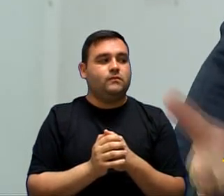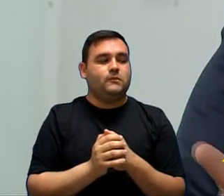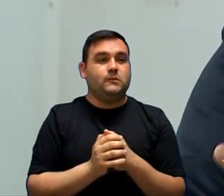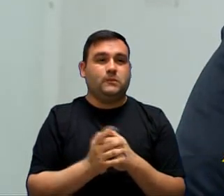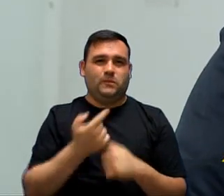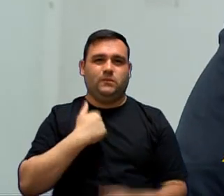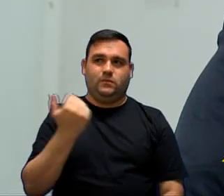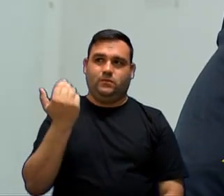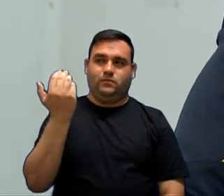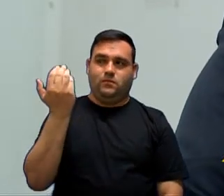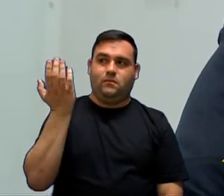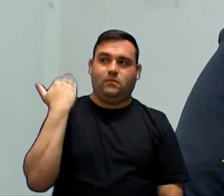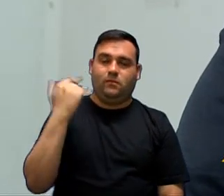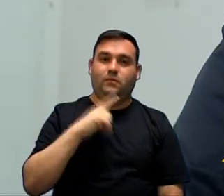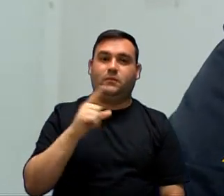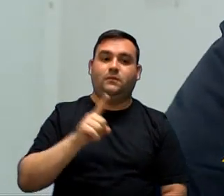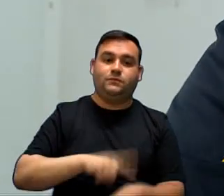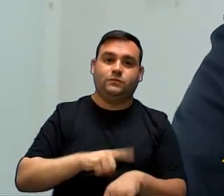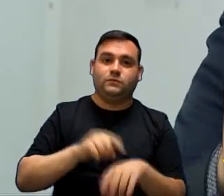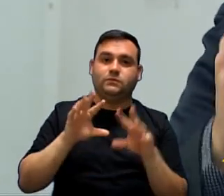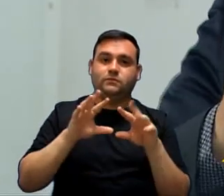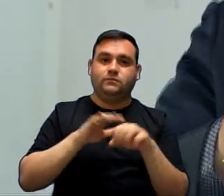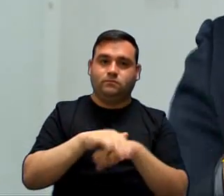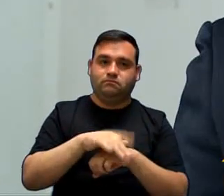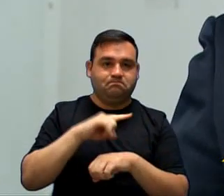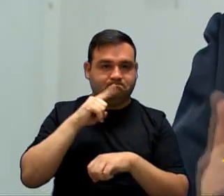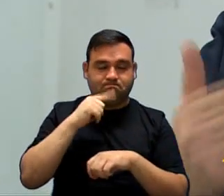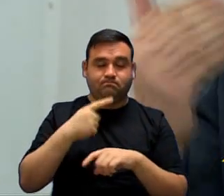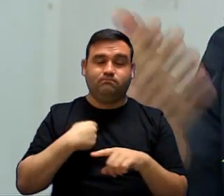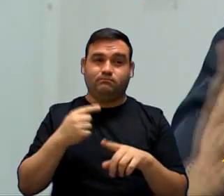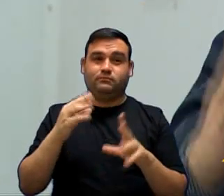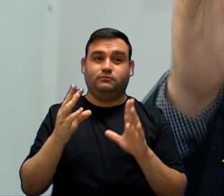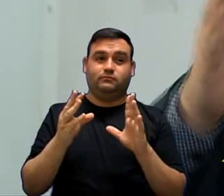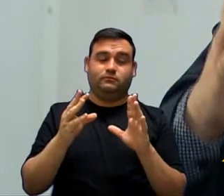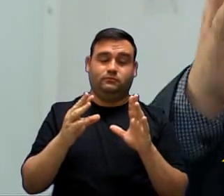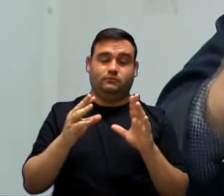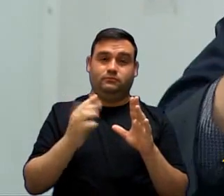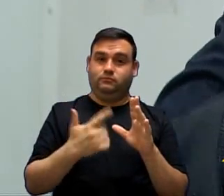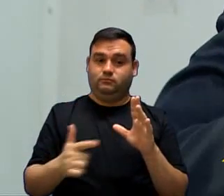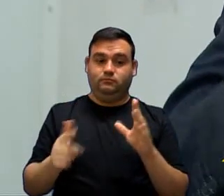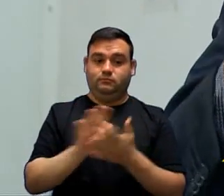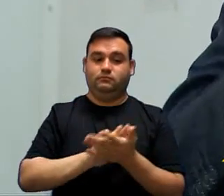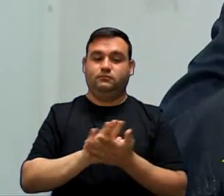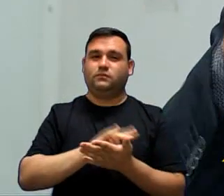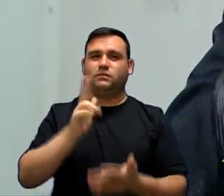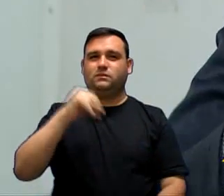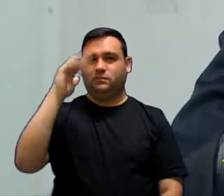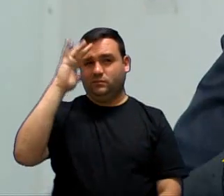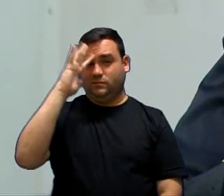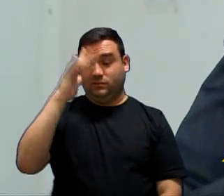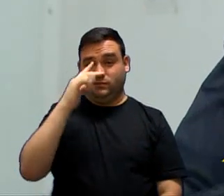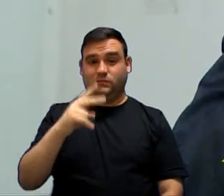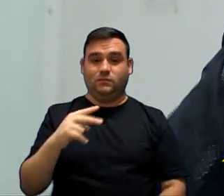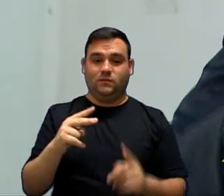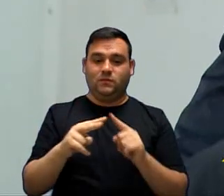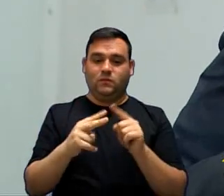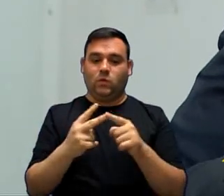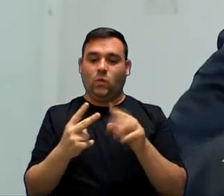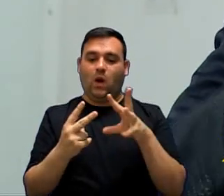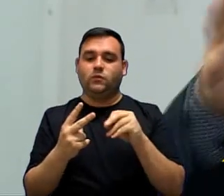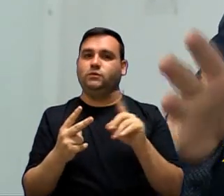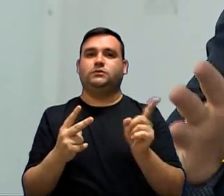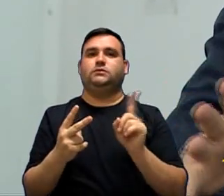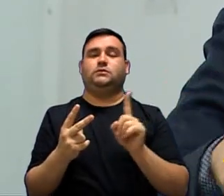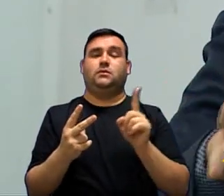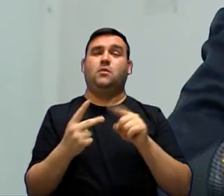Eu tinha colocado um horário à noite... Na verdade, eu não coloquei nenhum dos... nenhuma vez eu pensei em colocar os dois à noite,